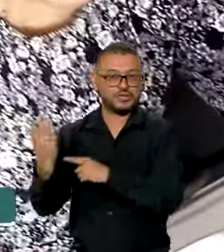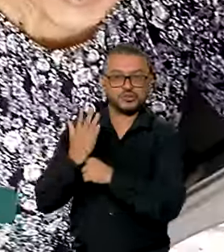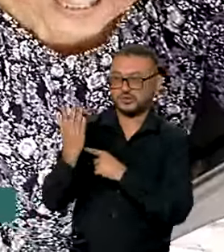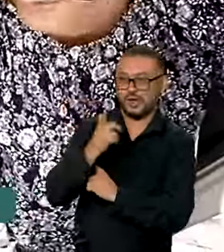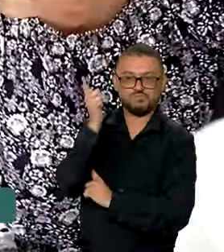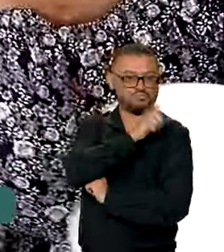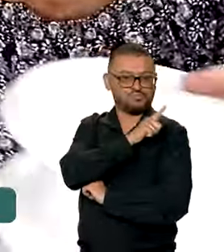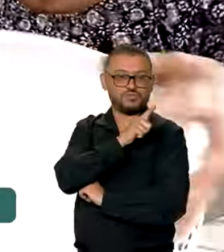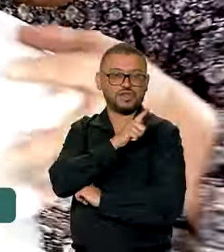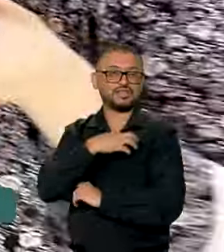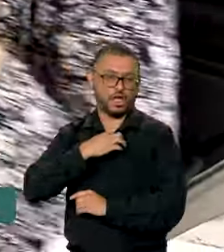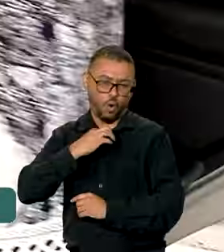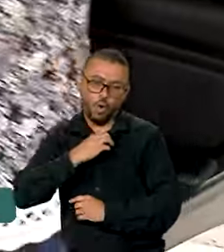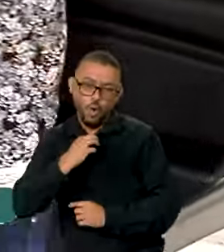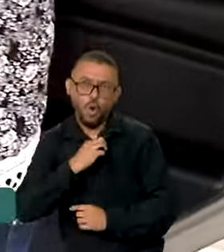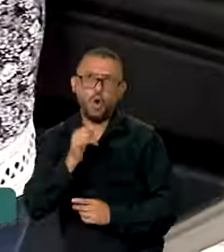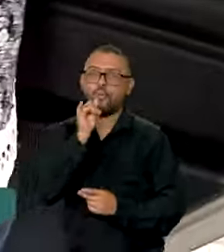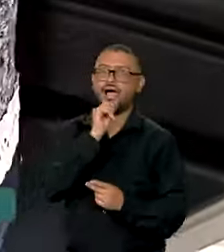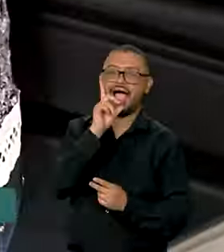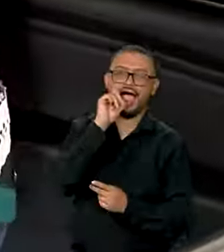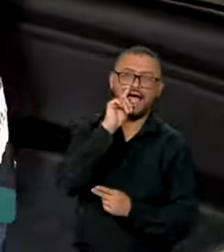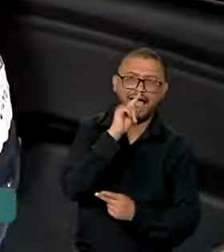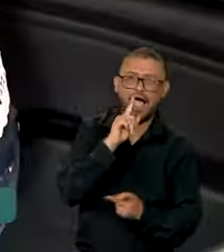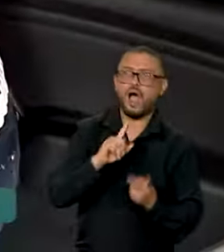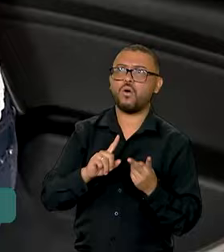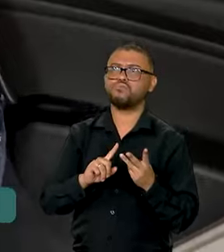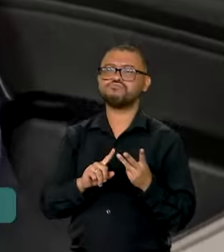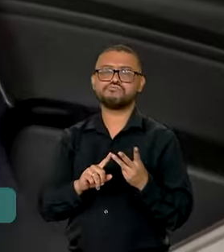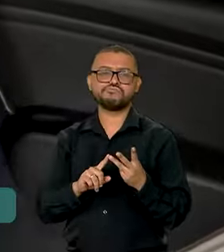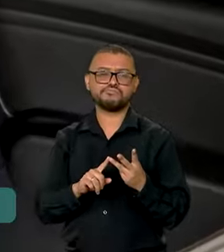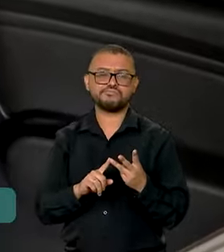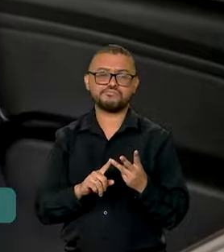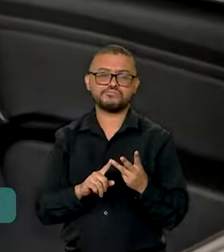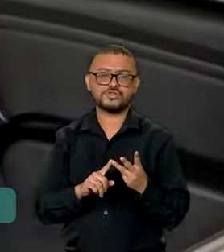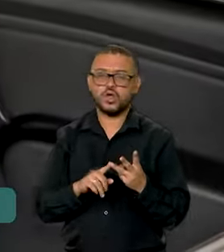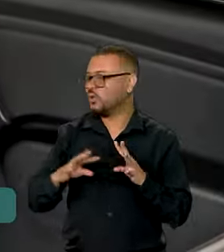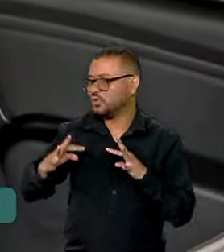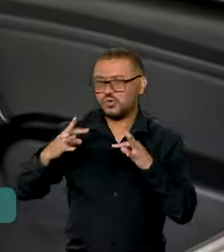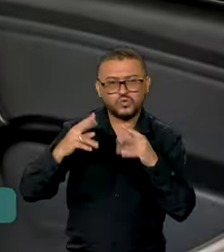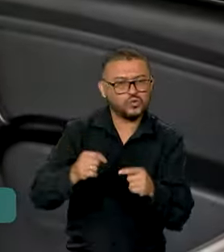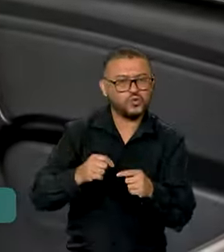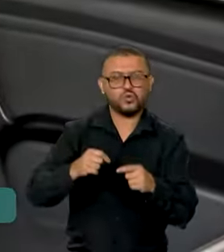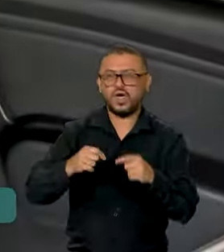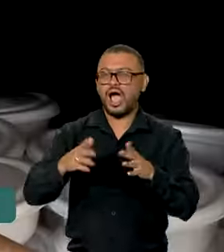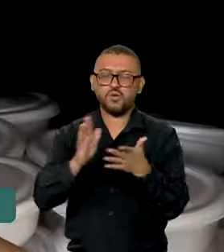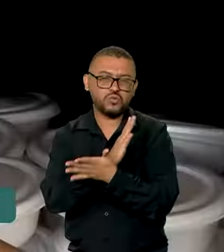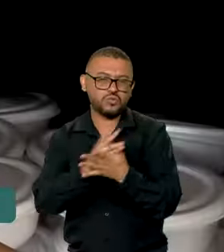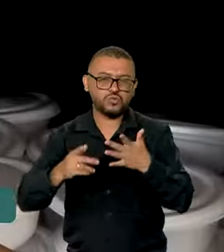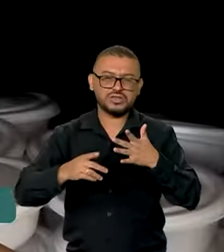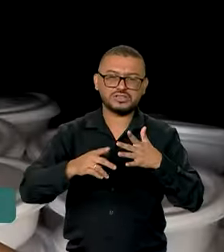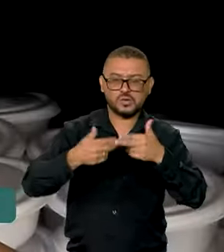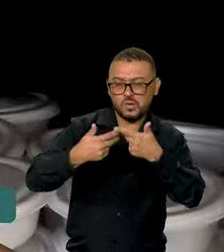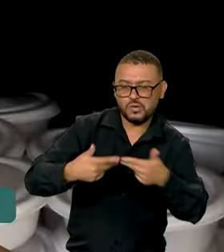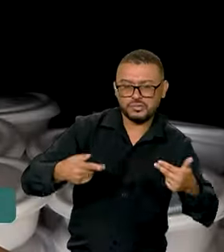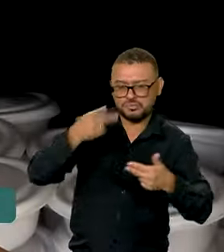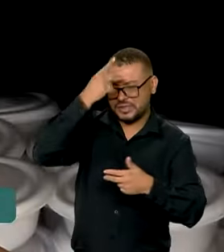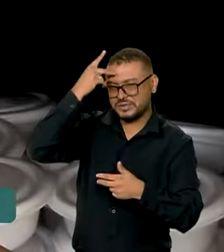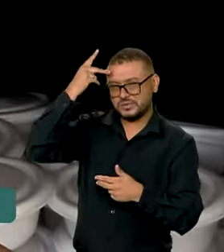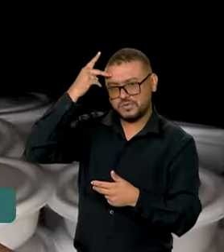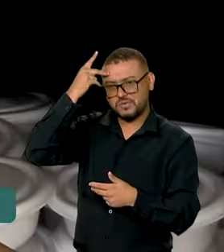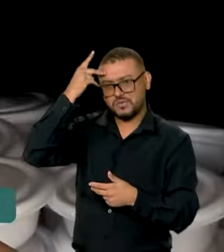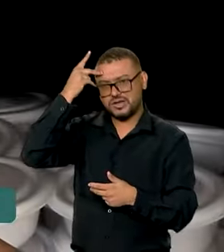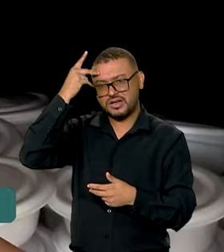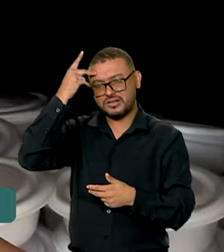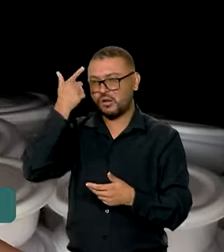doação de roupas, água, tudo, móveis, pessoal que não tem